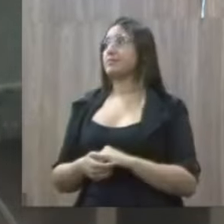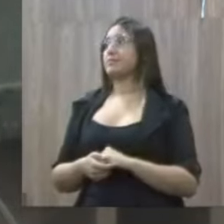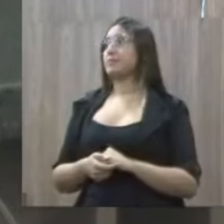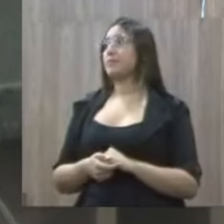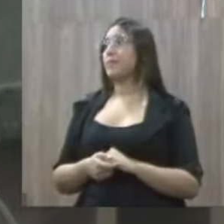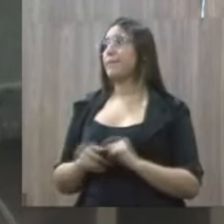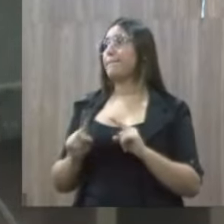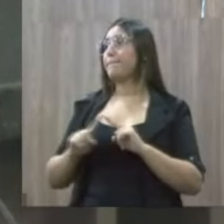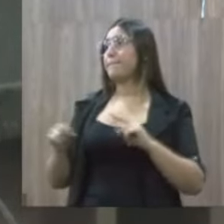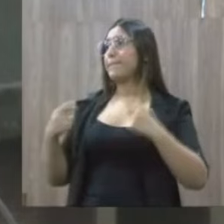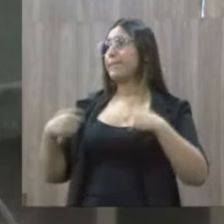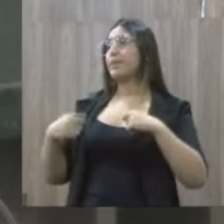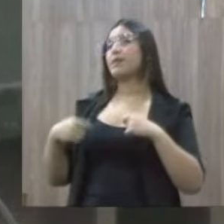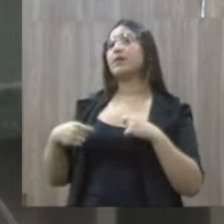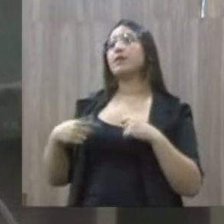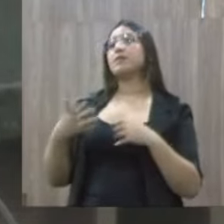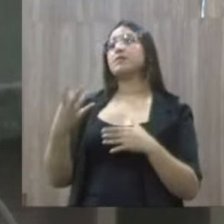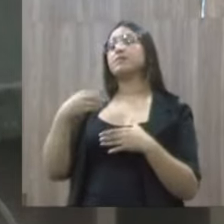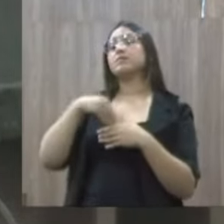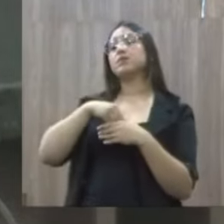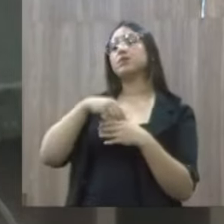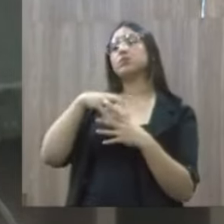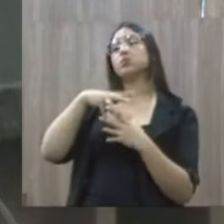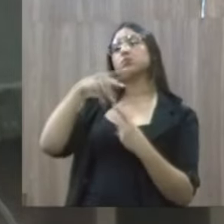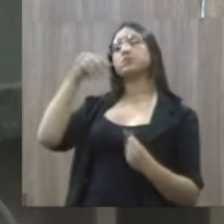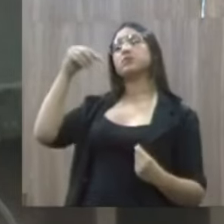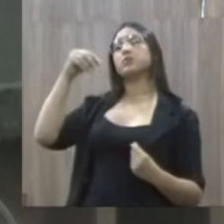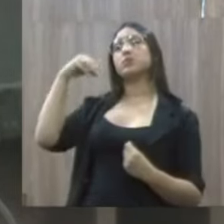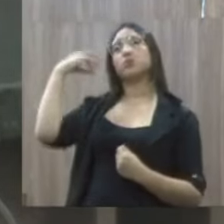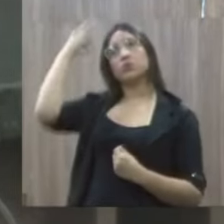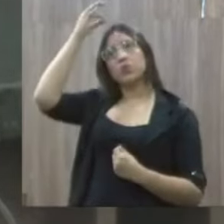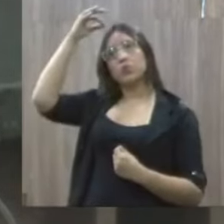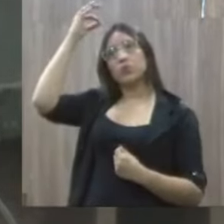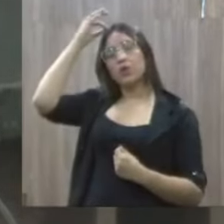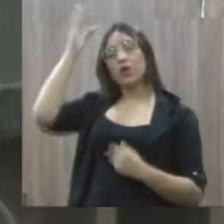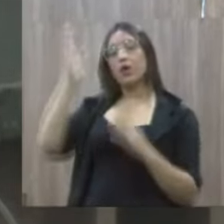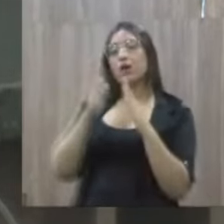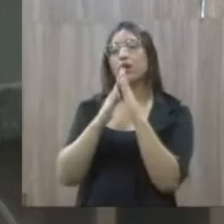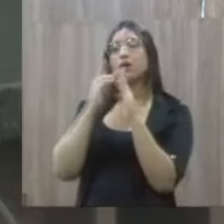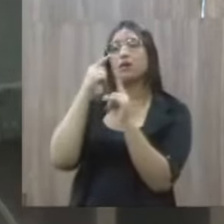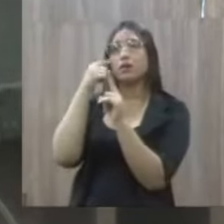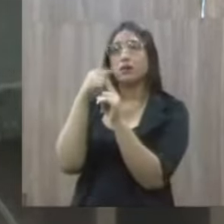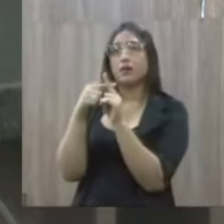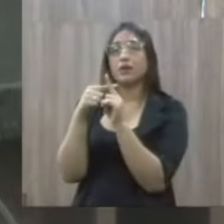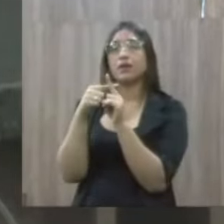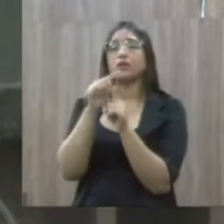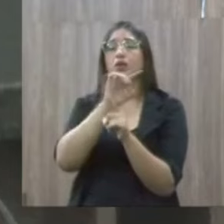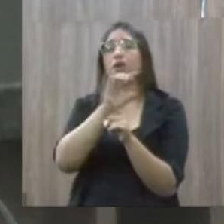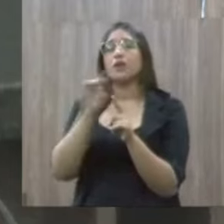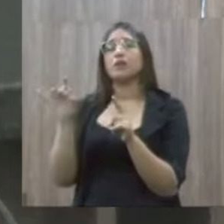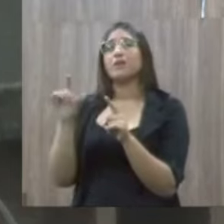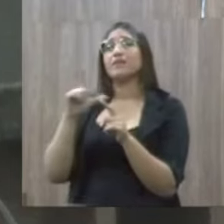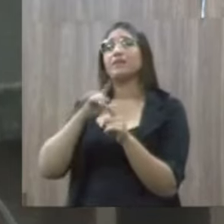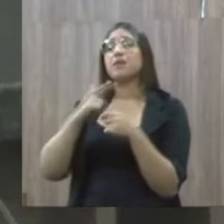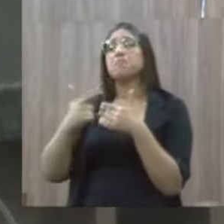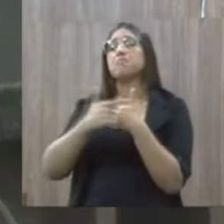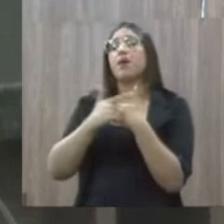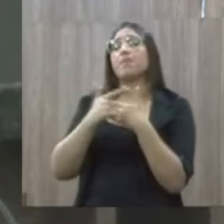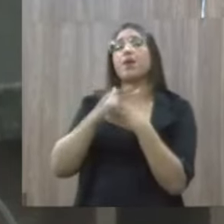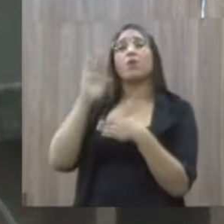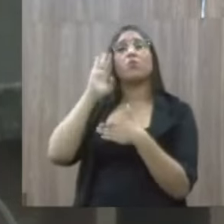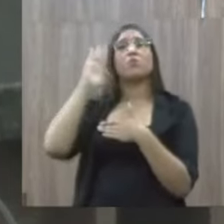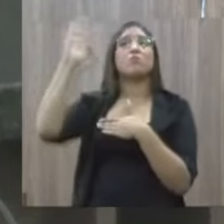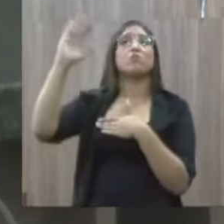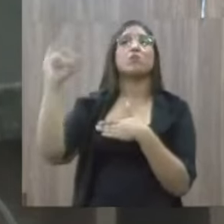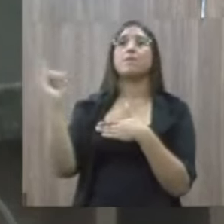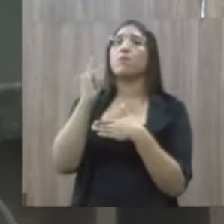salientar a questão espiritual. E é nessa questão espiritual que as igrejas, elas têm um papel fundamental. E aqui